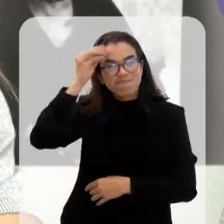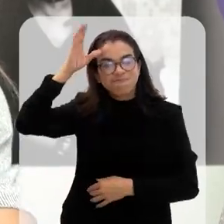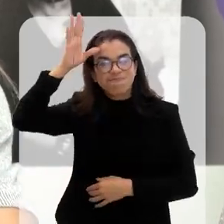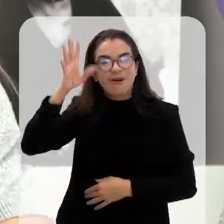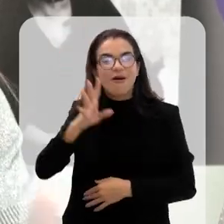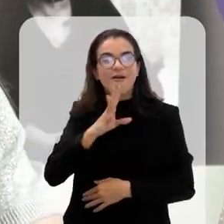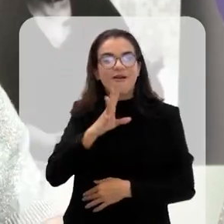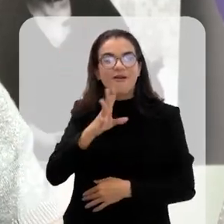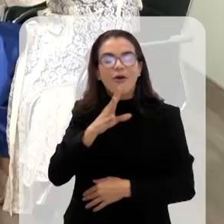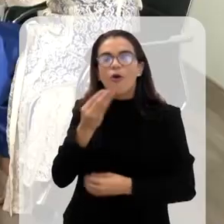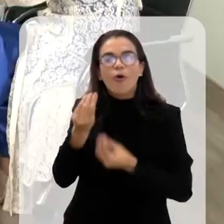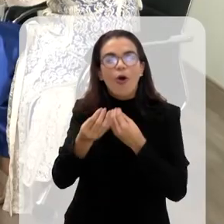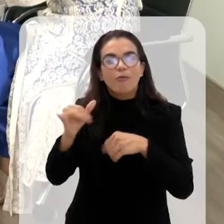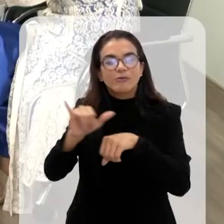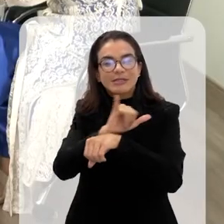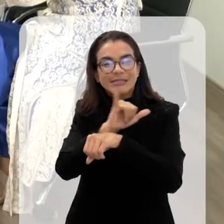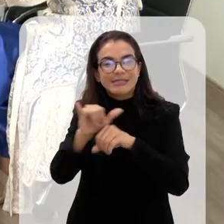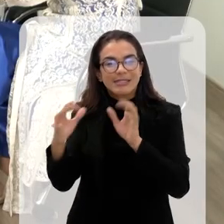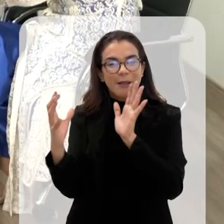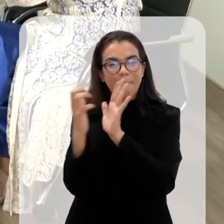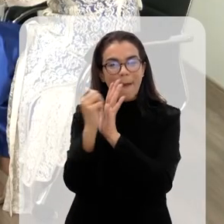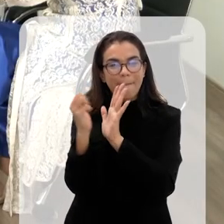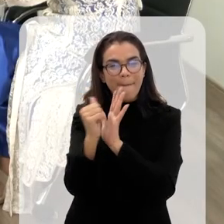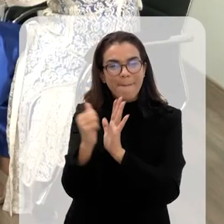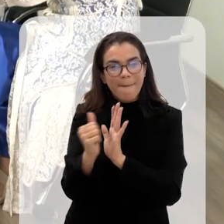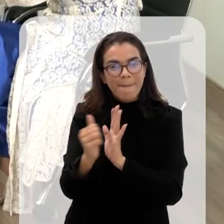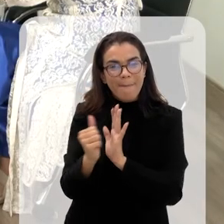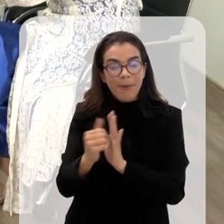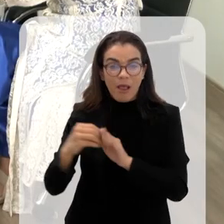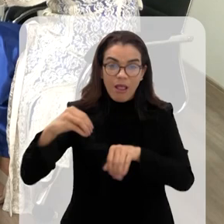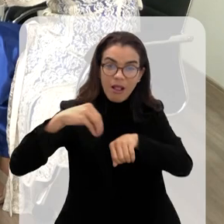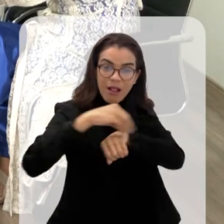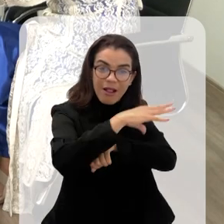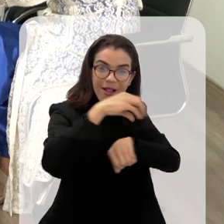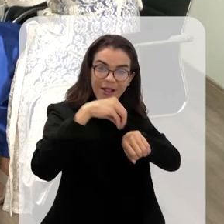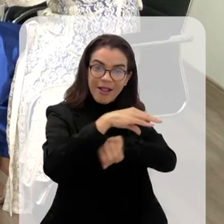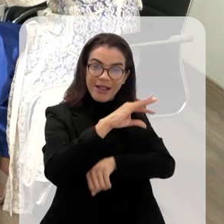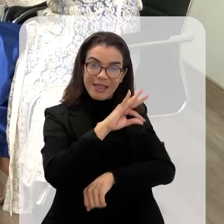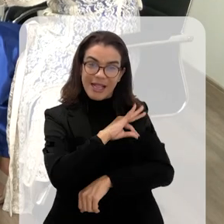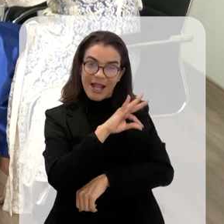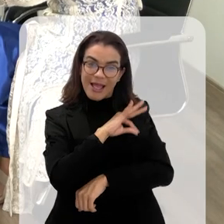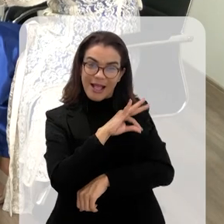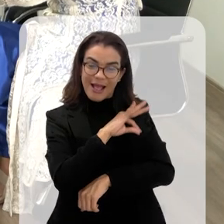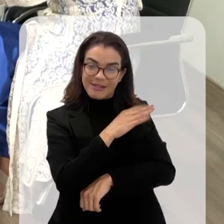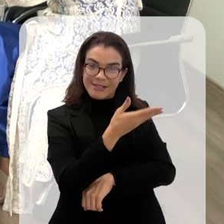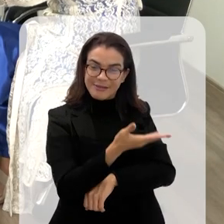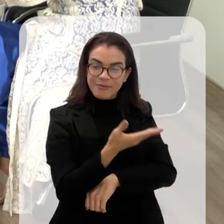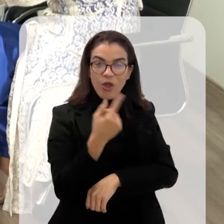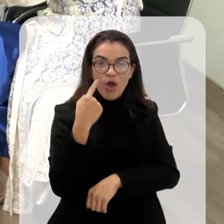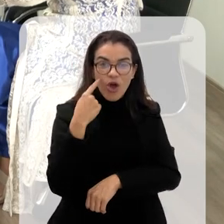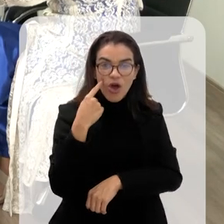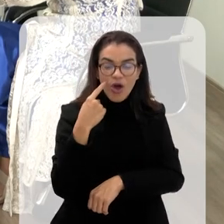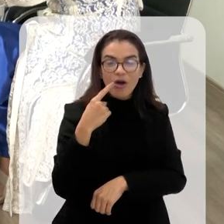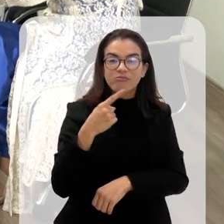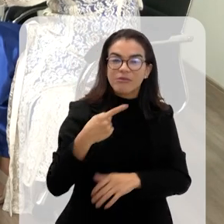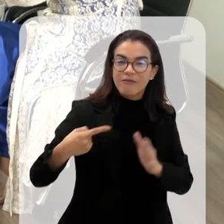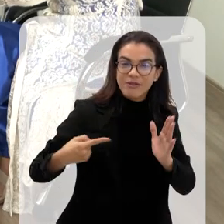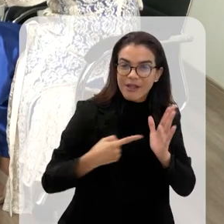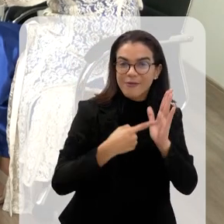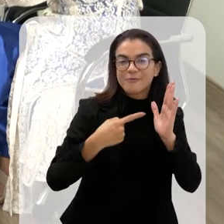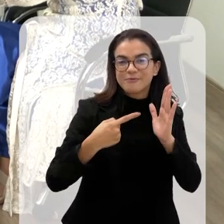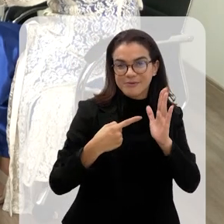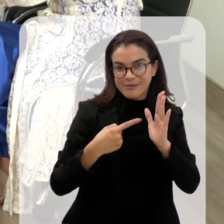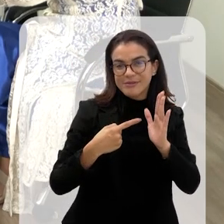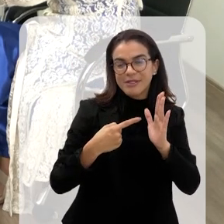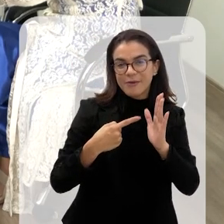mesma registrar as ocorrências e ela passar para a delegada: olha, foram feitos 2 ROs online e as mulheres